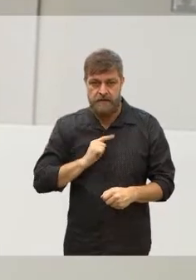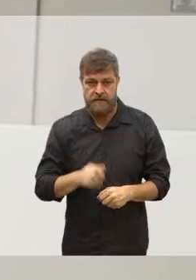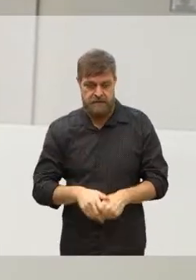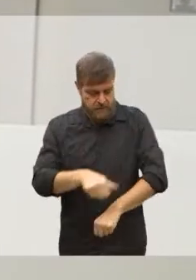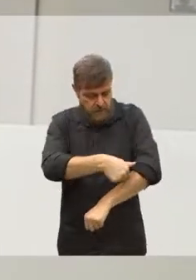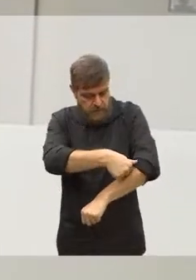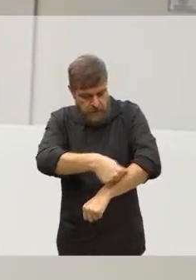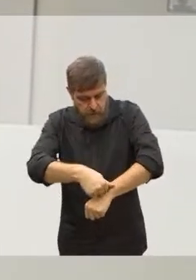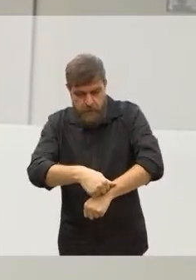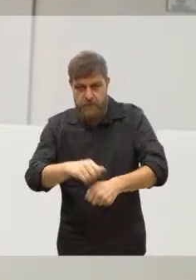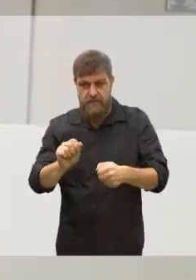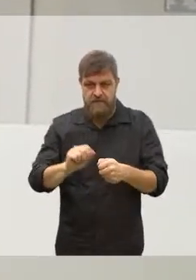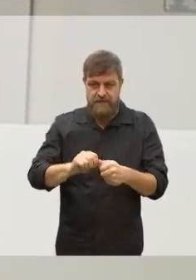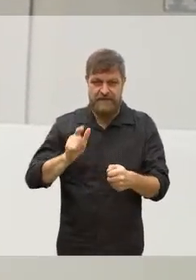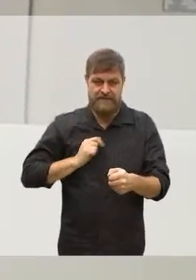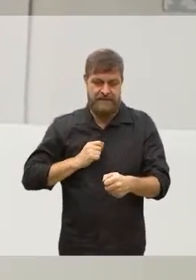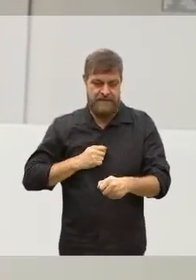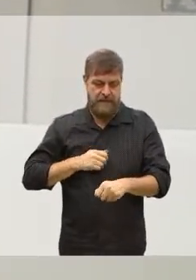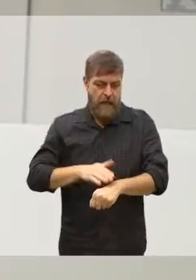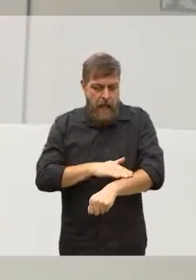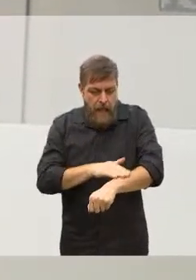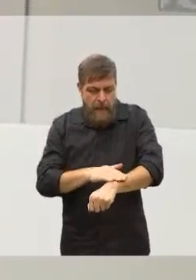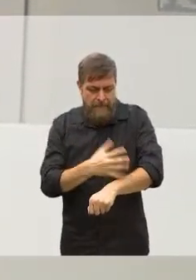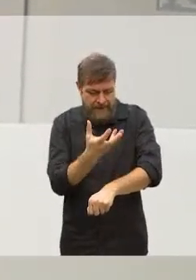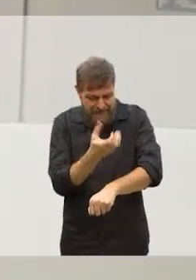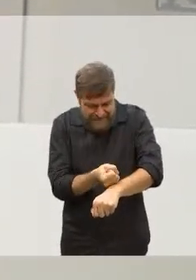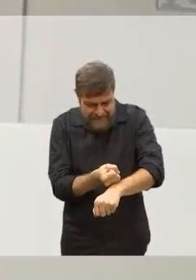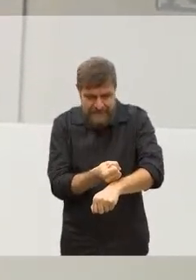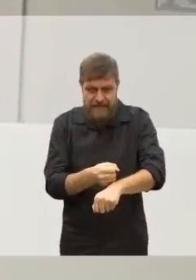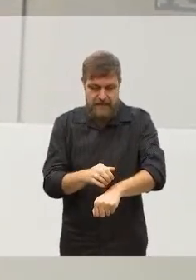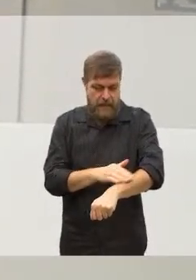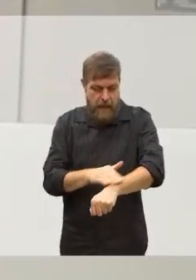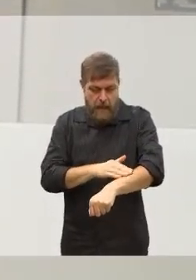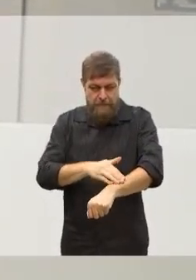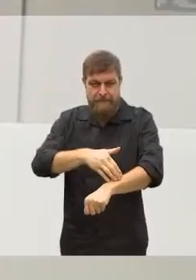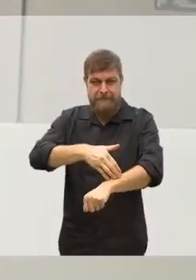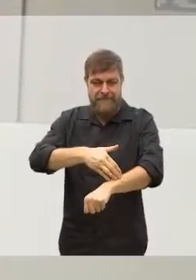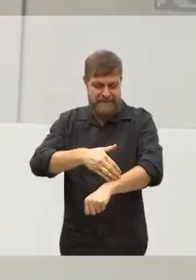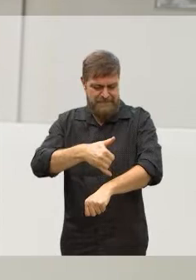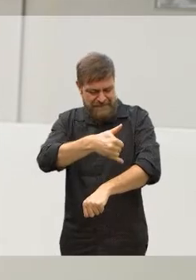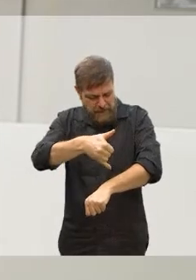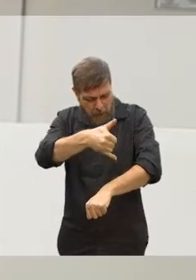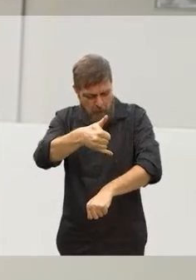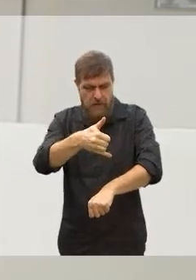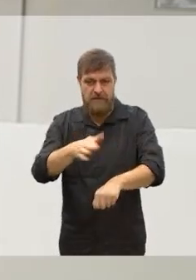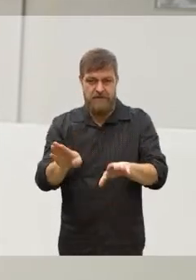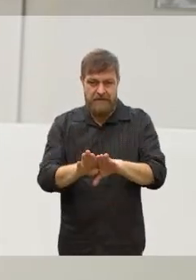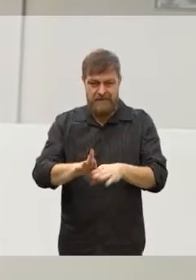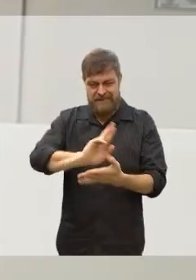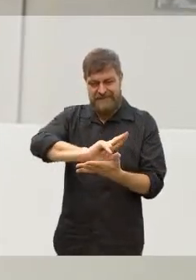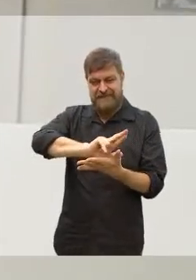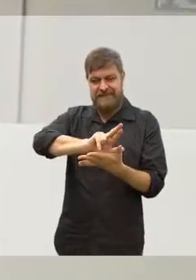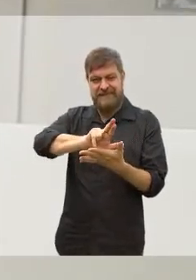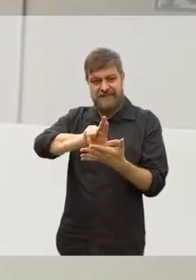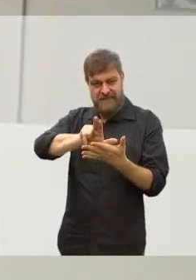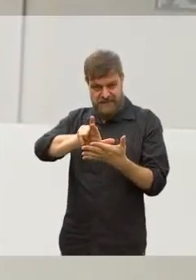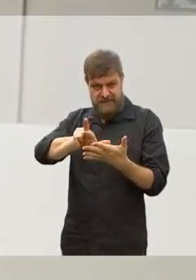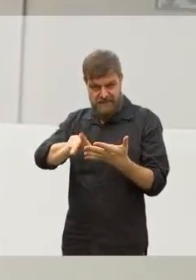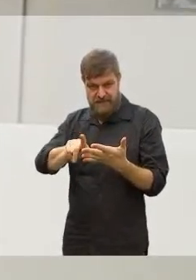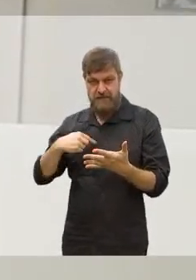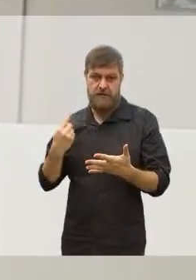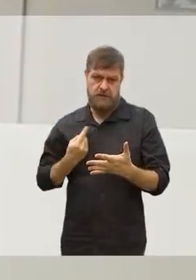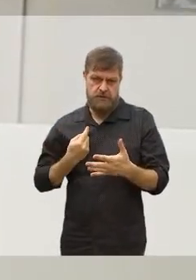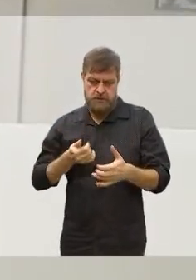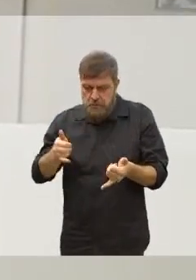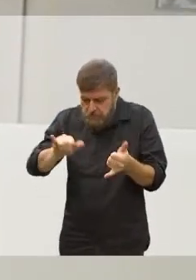é o mesmo, mas se ela tem pele seca é um tipo de creme, se ela tem pele oleosa pode ser um sérum. E a gente